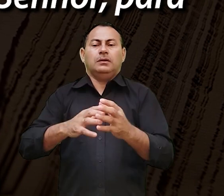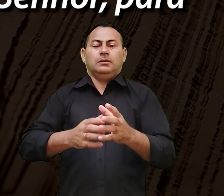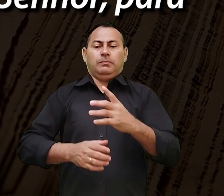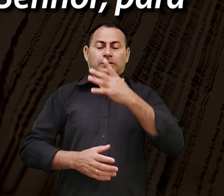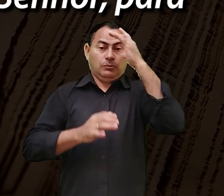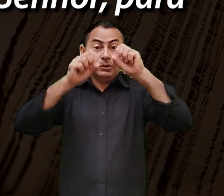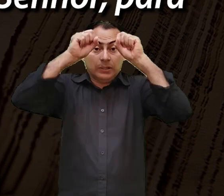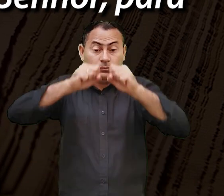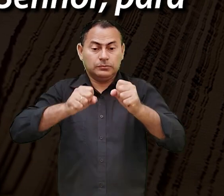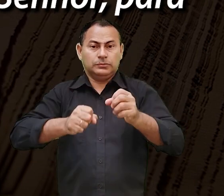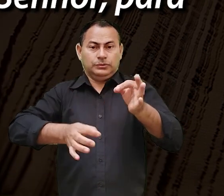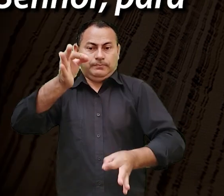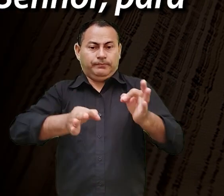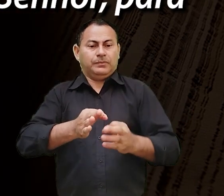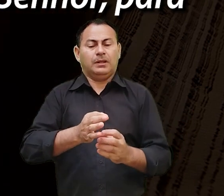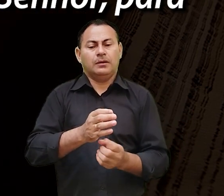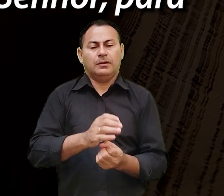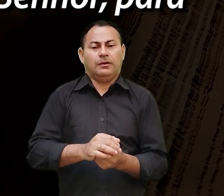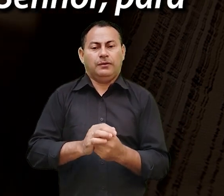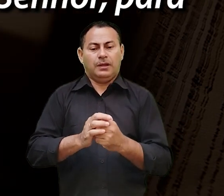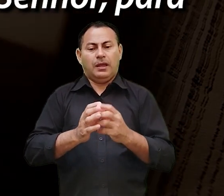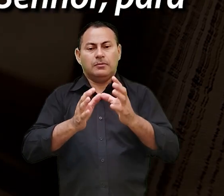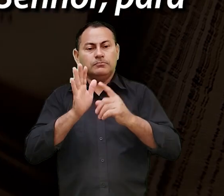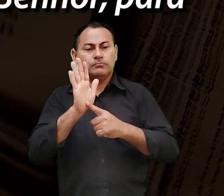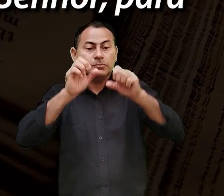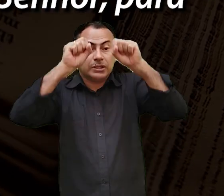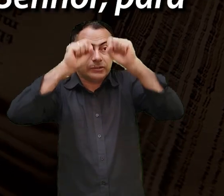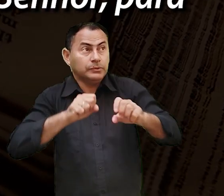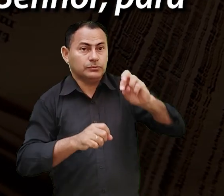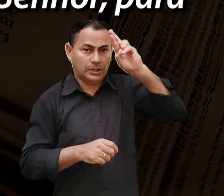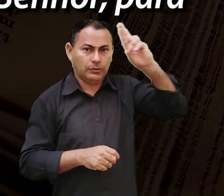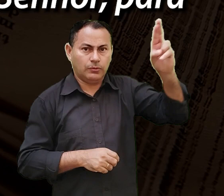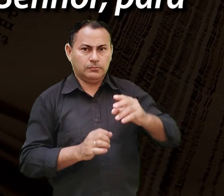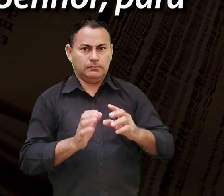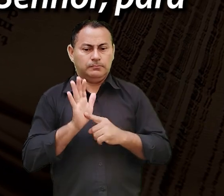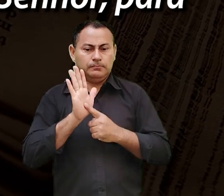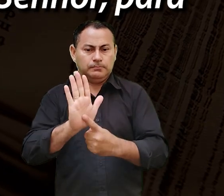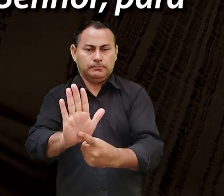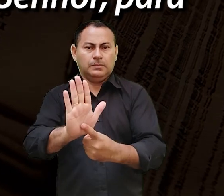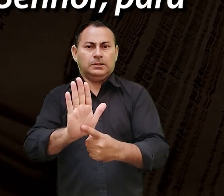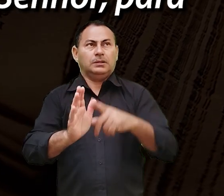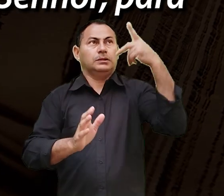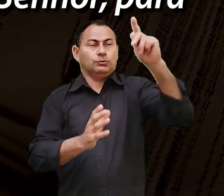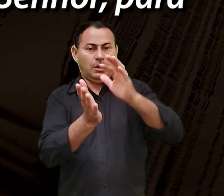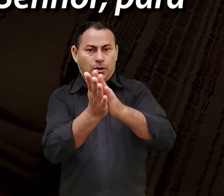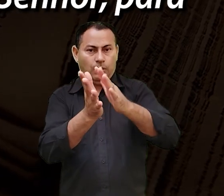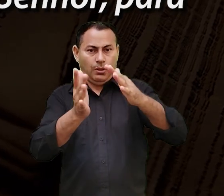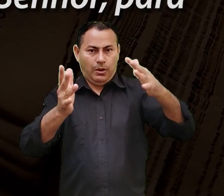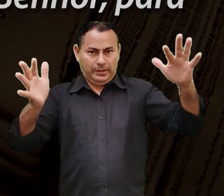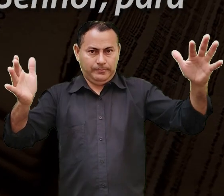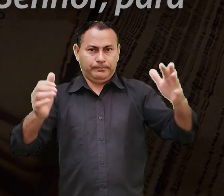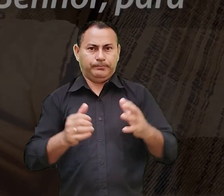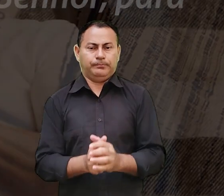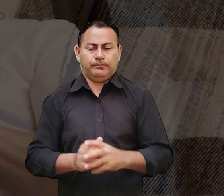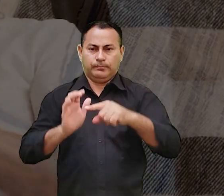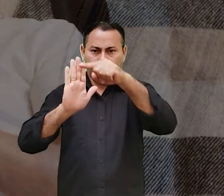carvalhos de justiça, plantio do Senhor, para a manifestação da sua glória. No programa